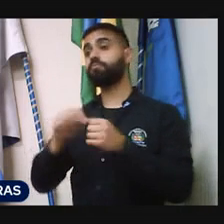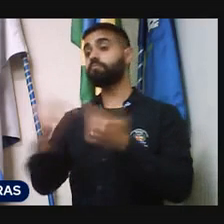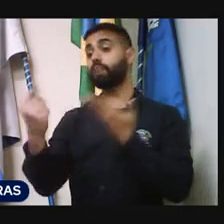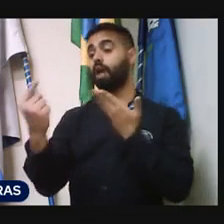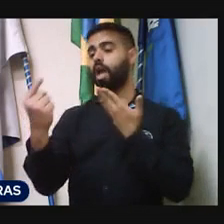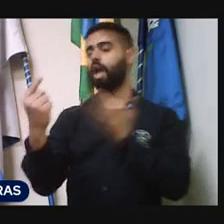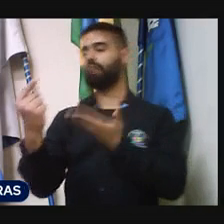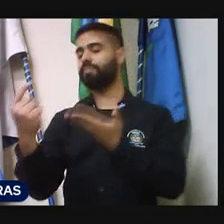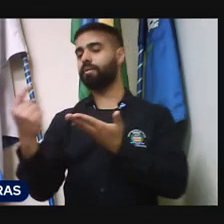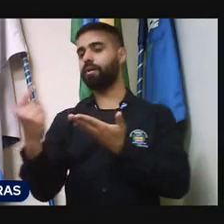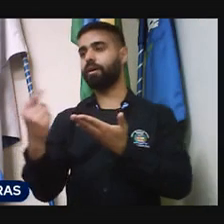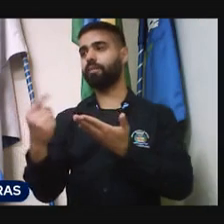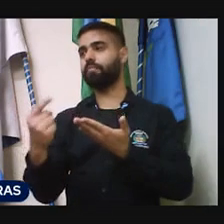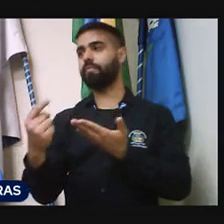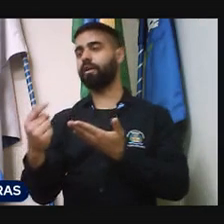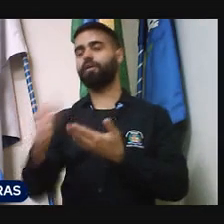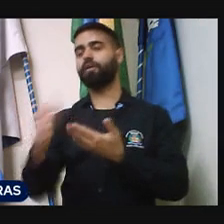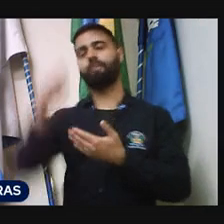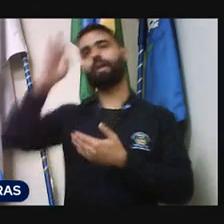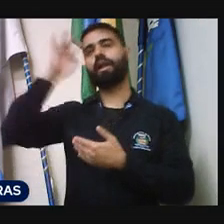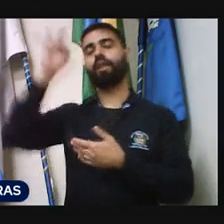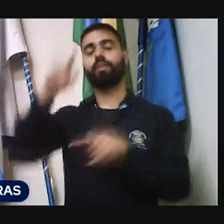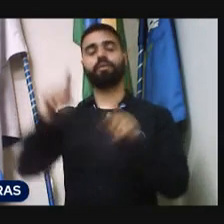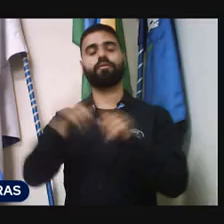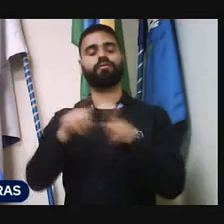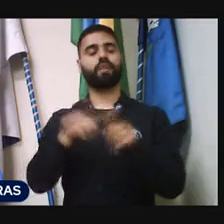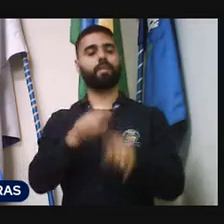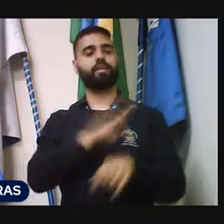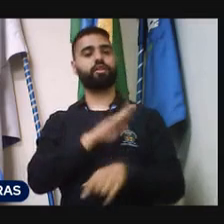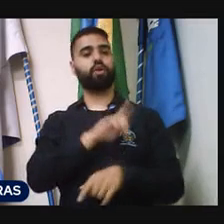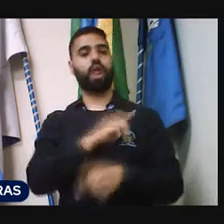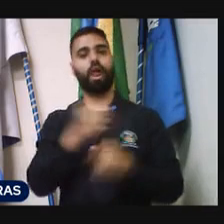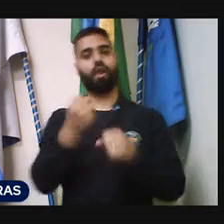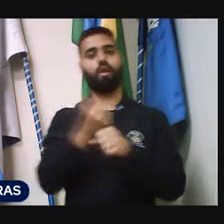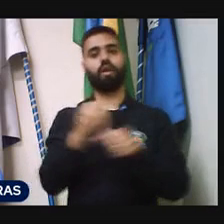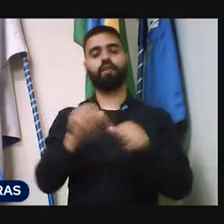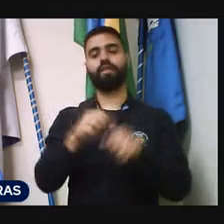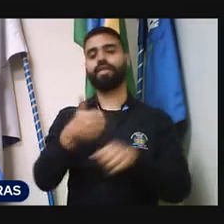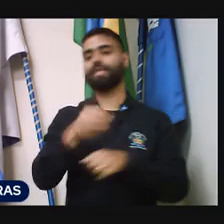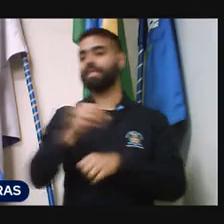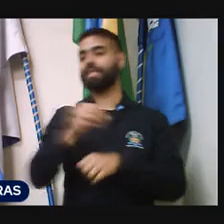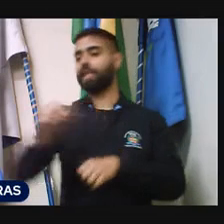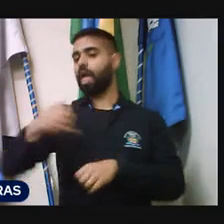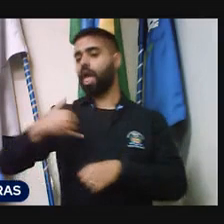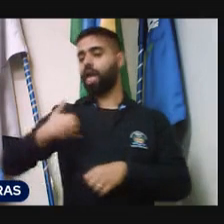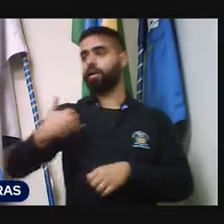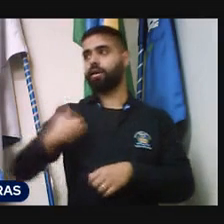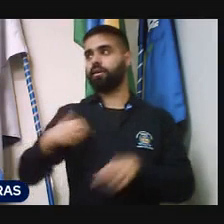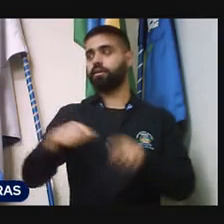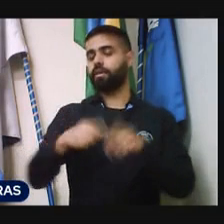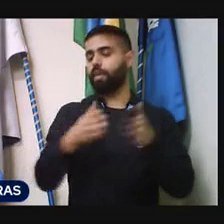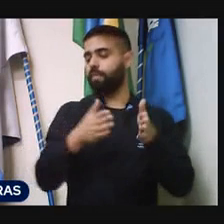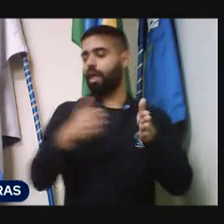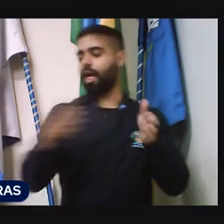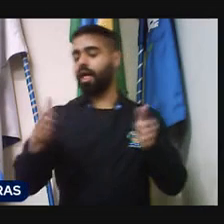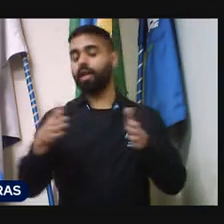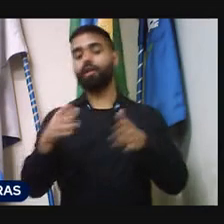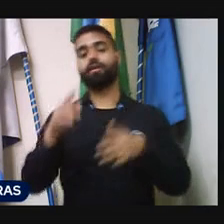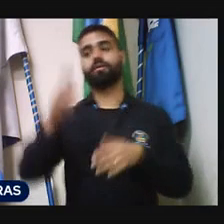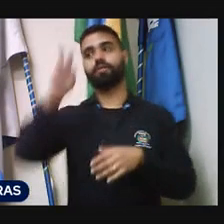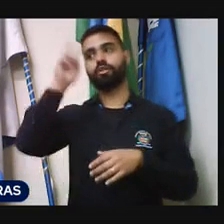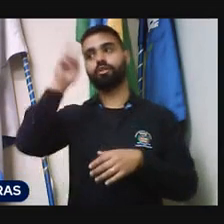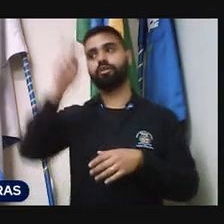objetivo de resgatar preservar e divulgar a memória deste Colégio do ano de seu Centenário e por extensão a história da própria educação e